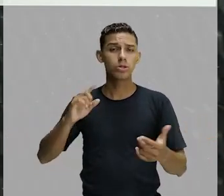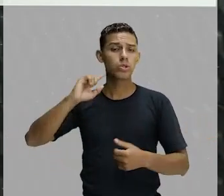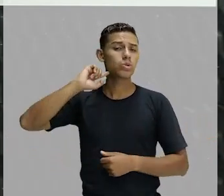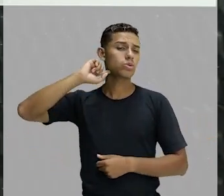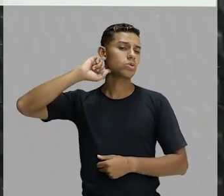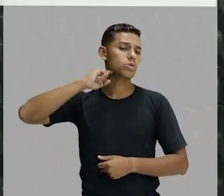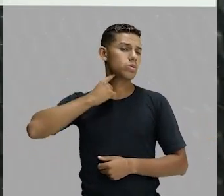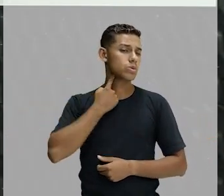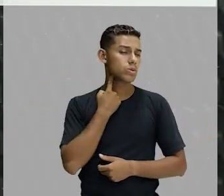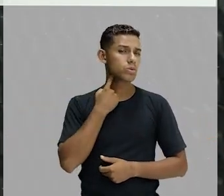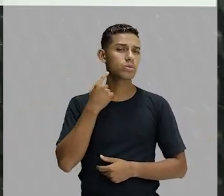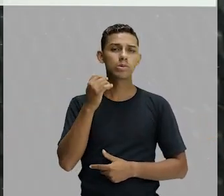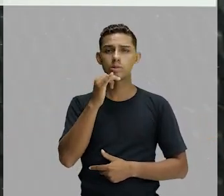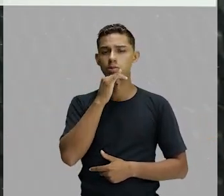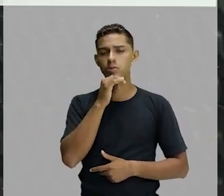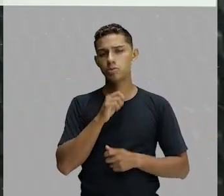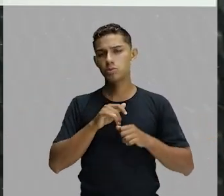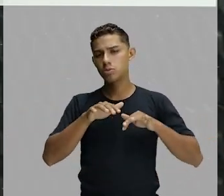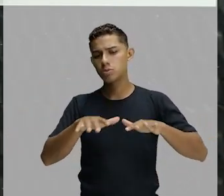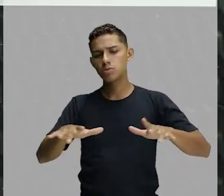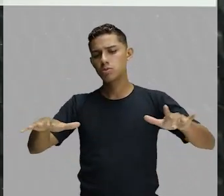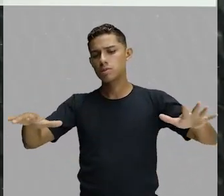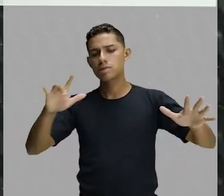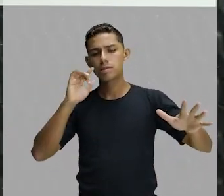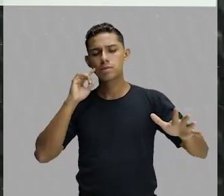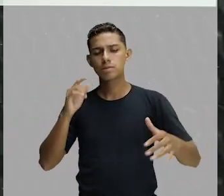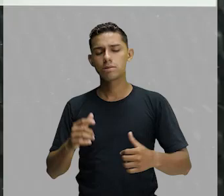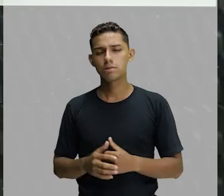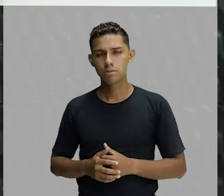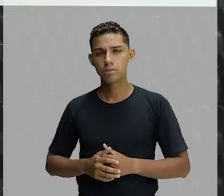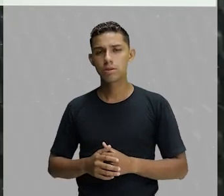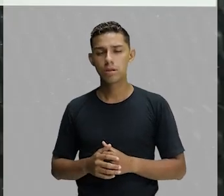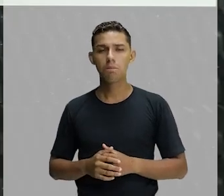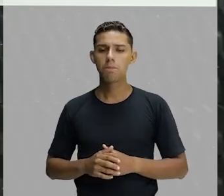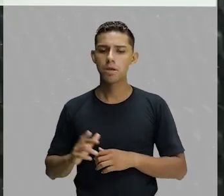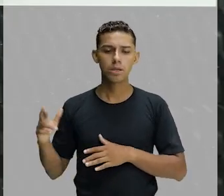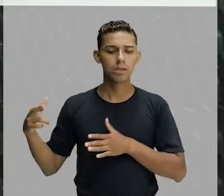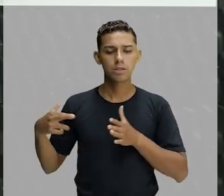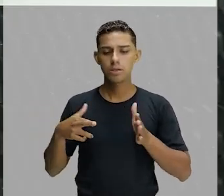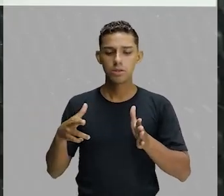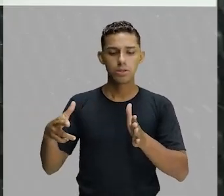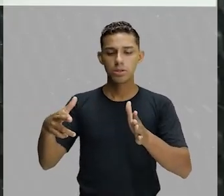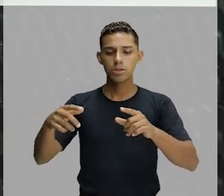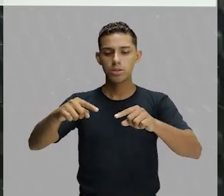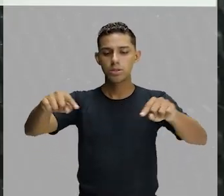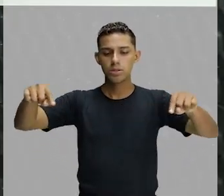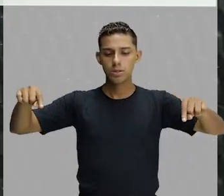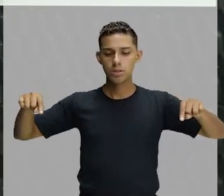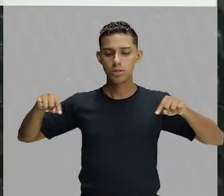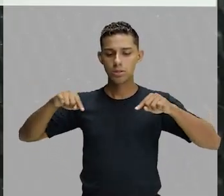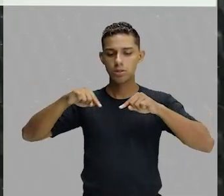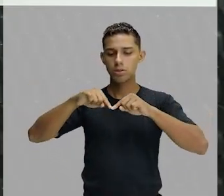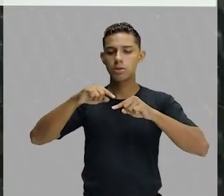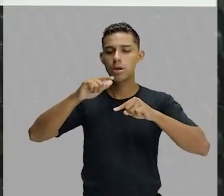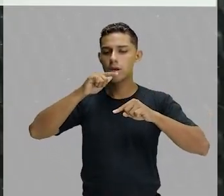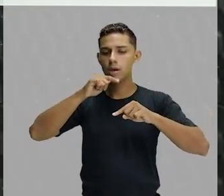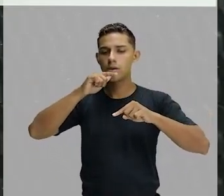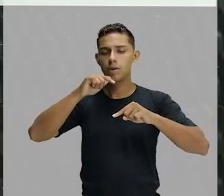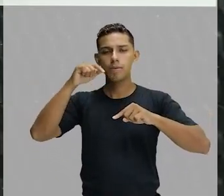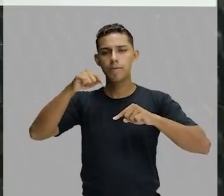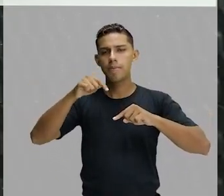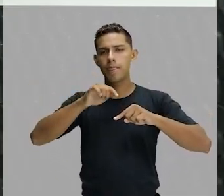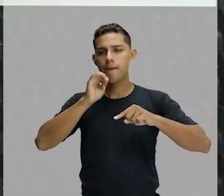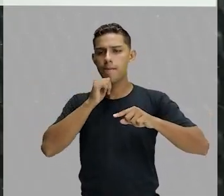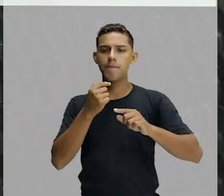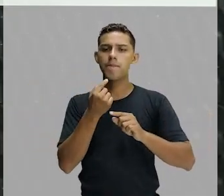lençóis freáticos ou até mesmo rios, próximos a plantações. E essa contaminação